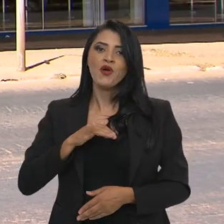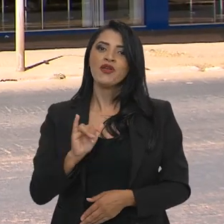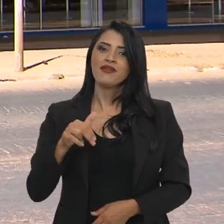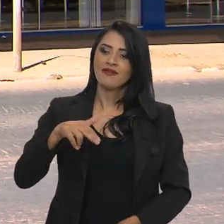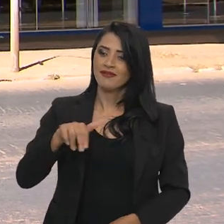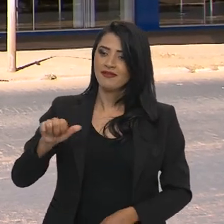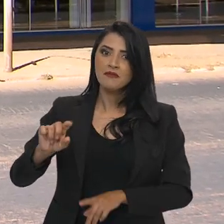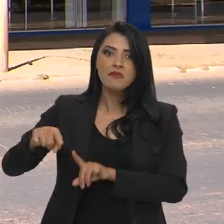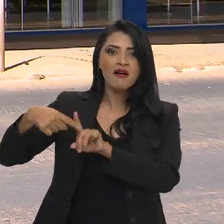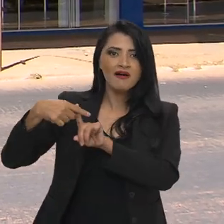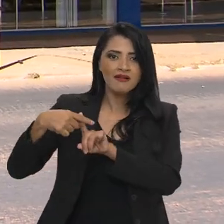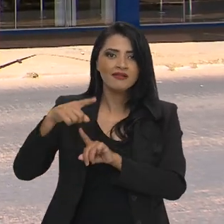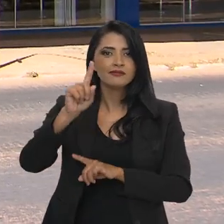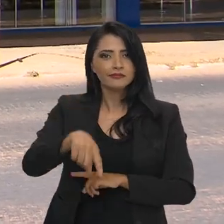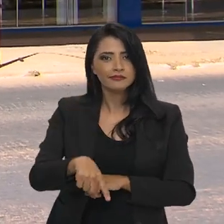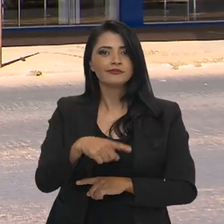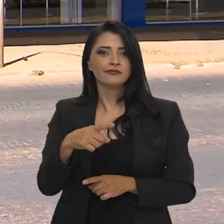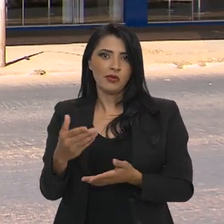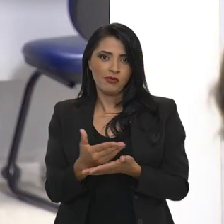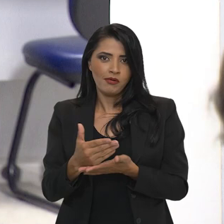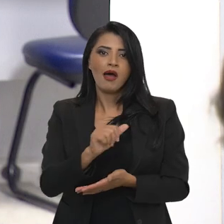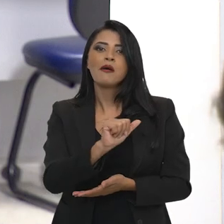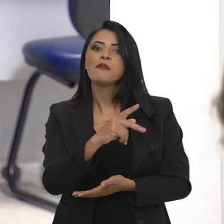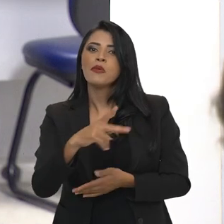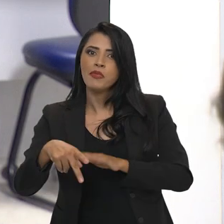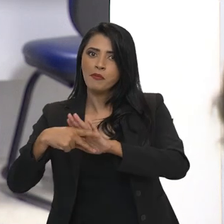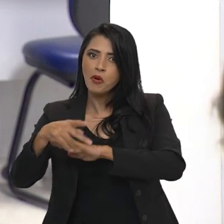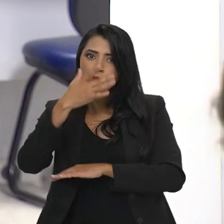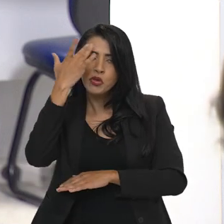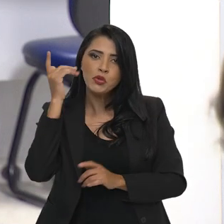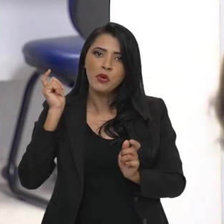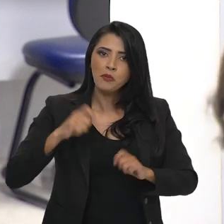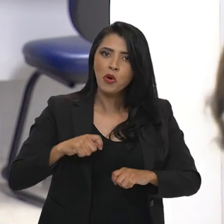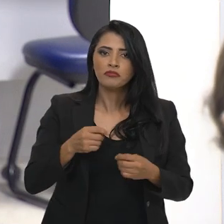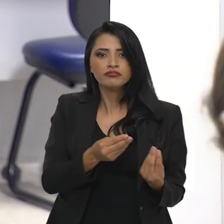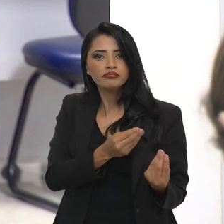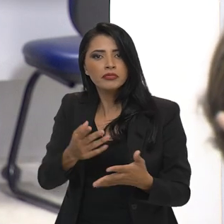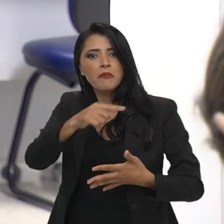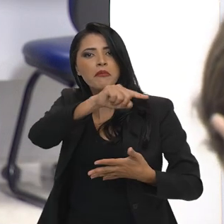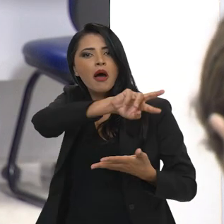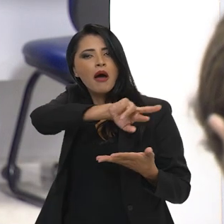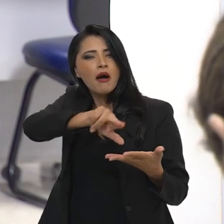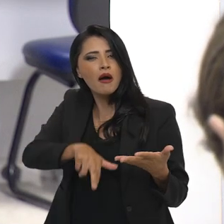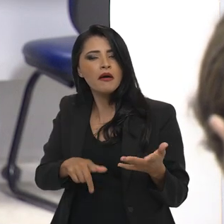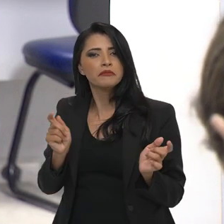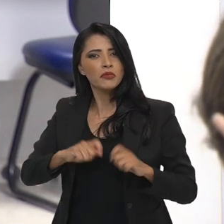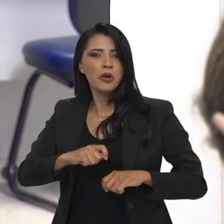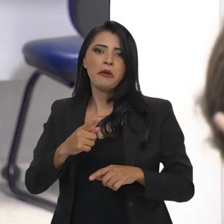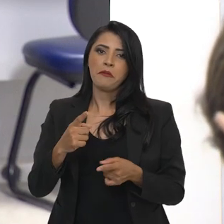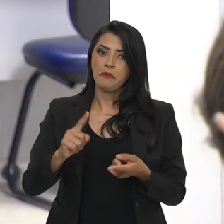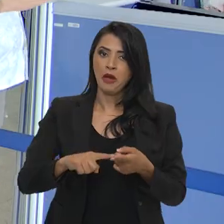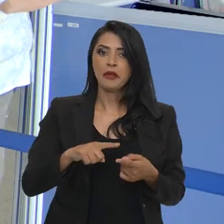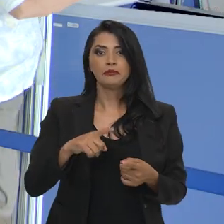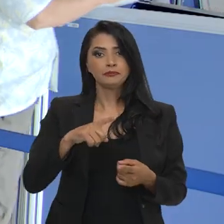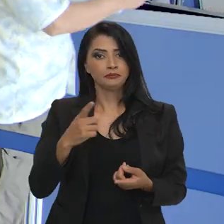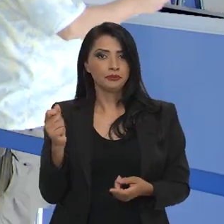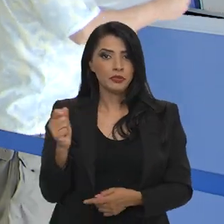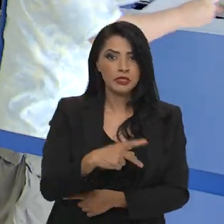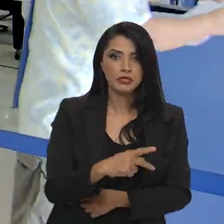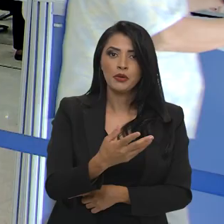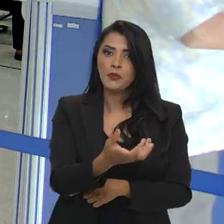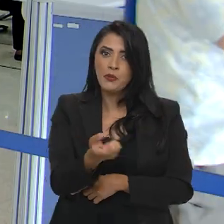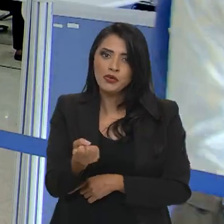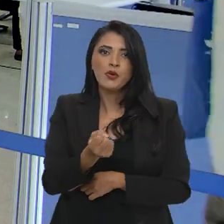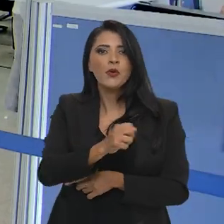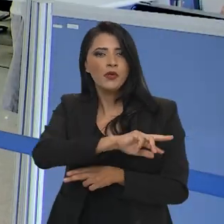funcionar hoje o Meu INSS+, uma carteira virtual do beneficiário que vai oferecer um clube de vantagens para